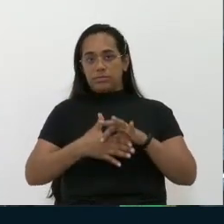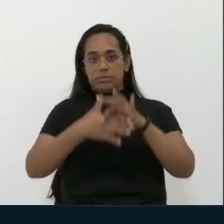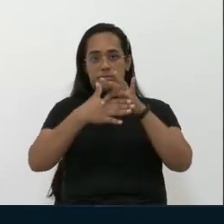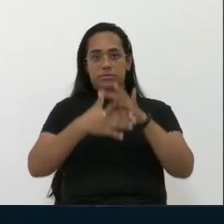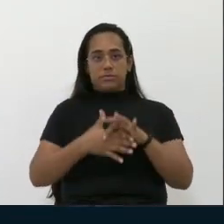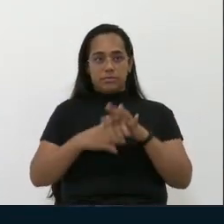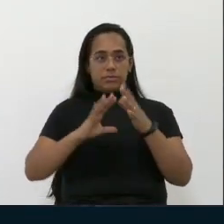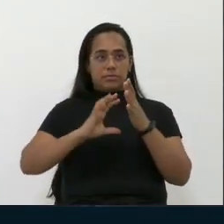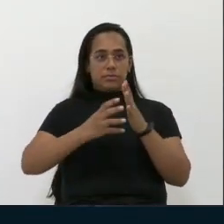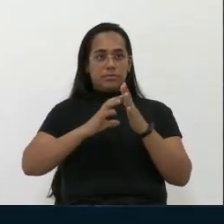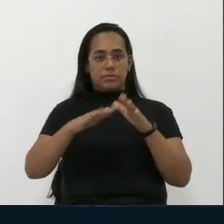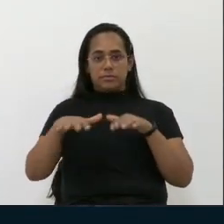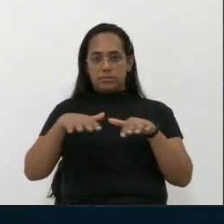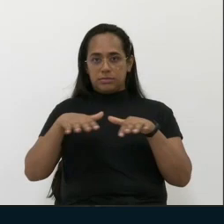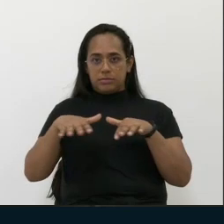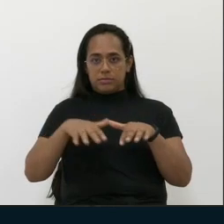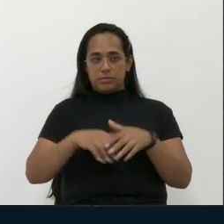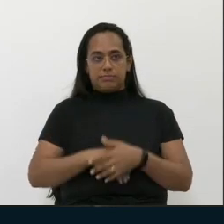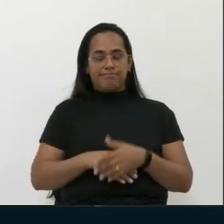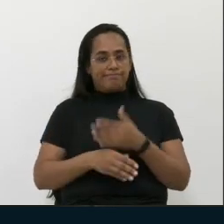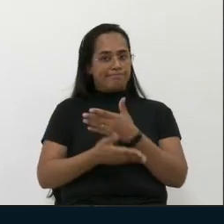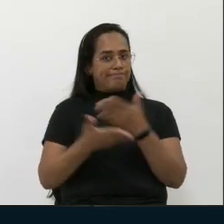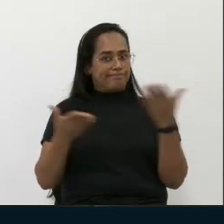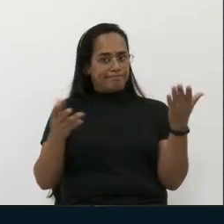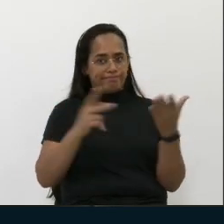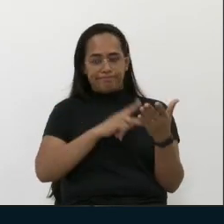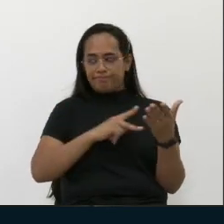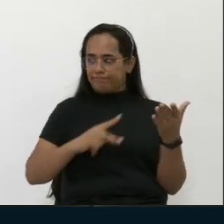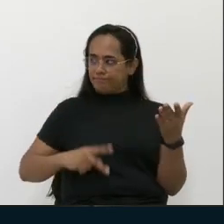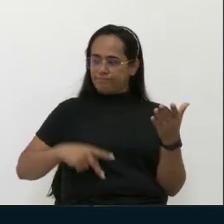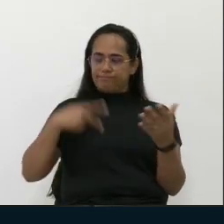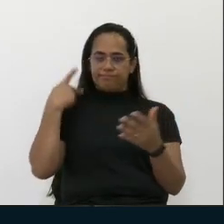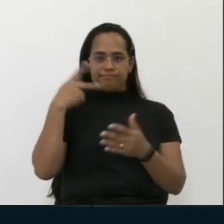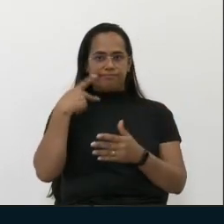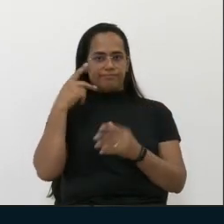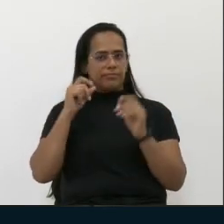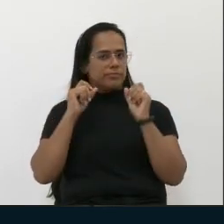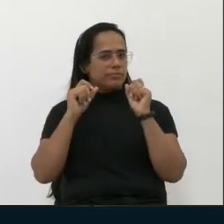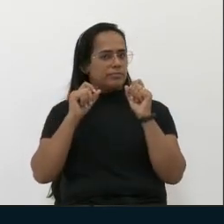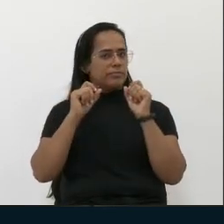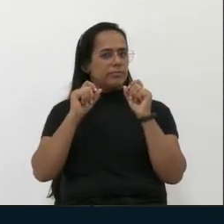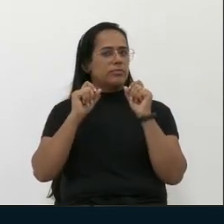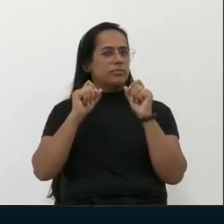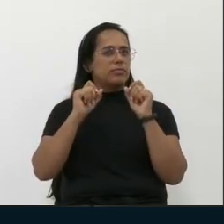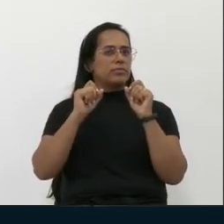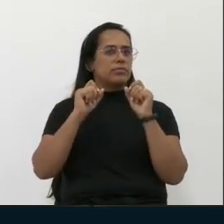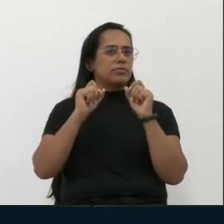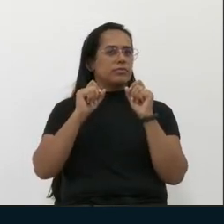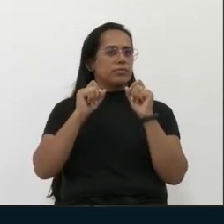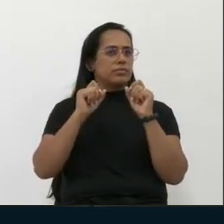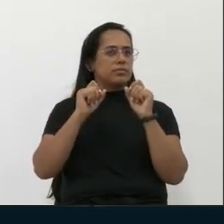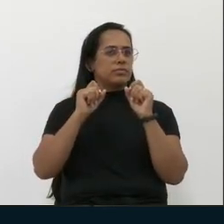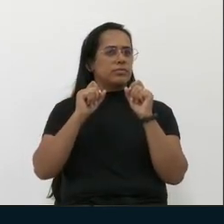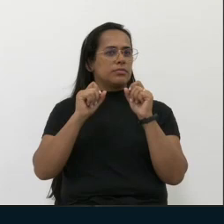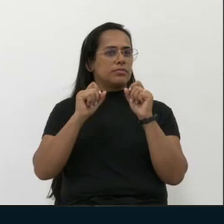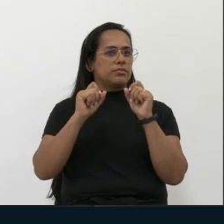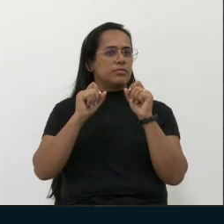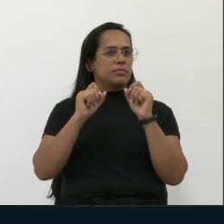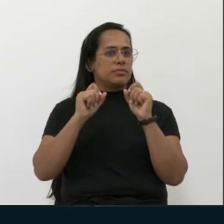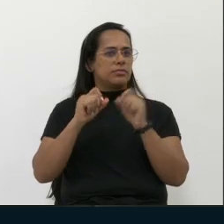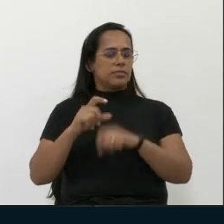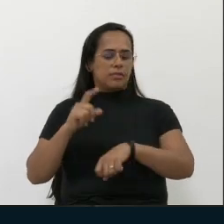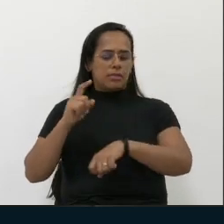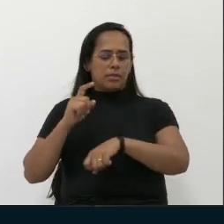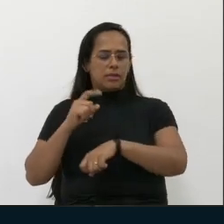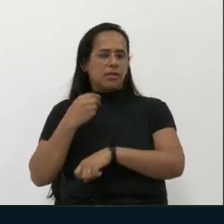Mobiliza. Primeiro, senhor presidente, senhores vereadores, a gente já tem um pouquinho de tempo aqui nessa